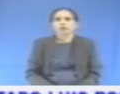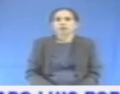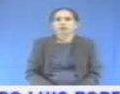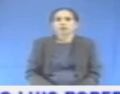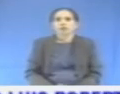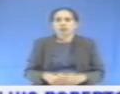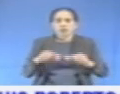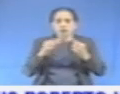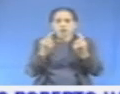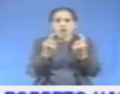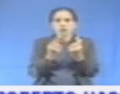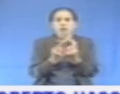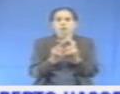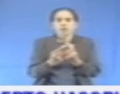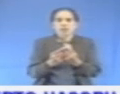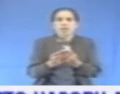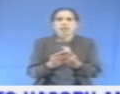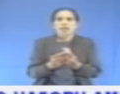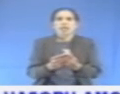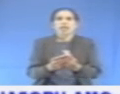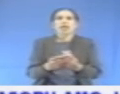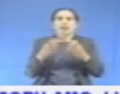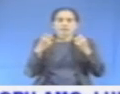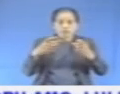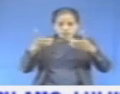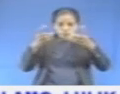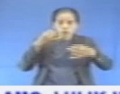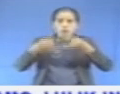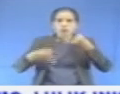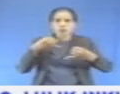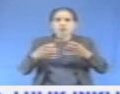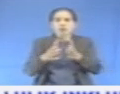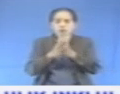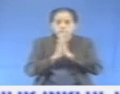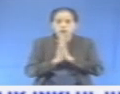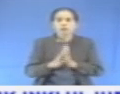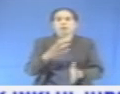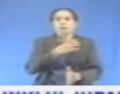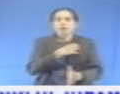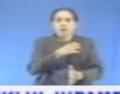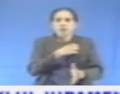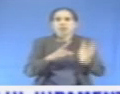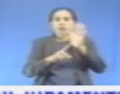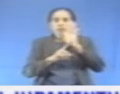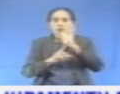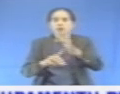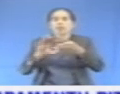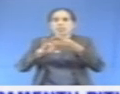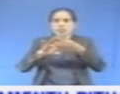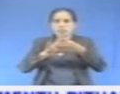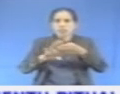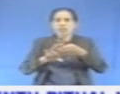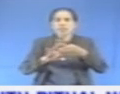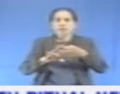Equipe Resistência Nacional defende justiça na Constituição, com sua autorização para o Comando-Geral Penitelli, molocatou carta petição para o Presidente